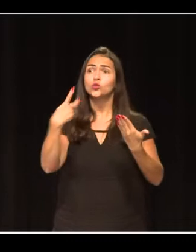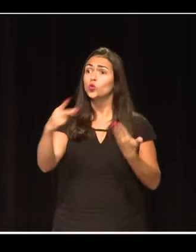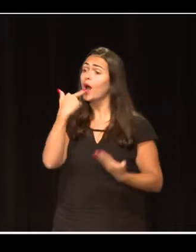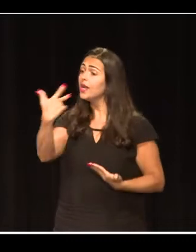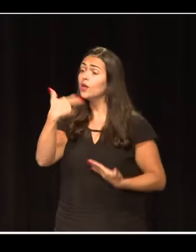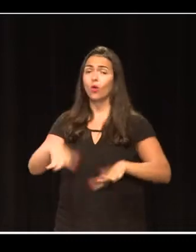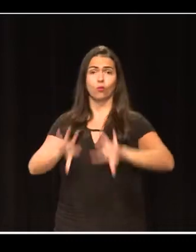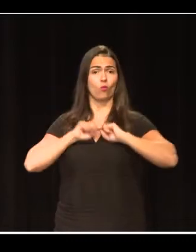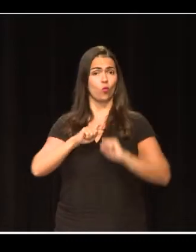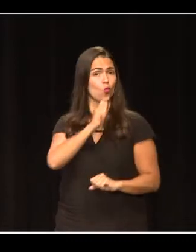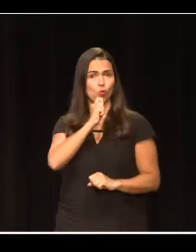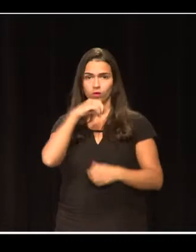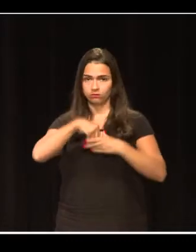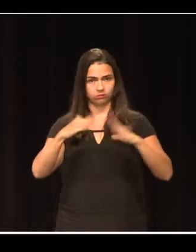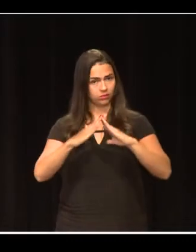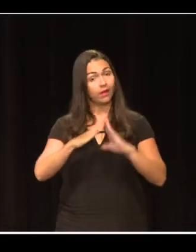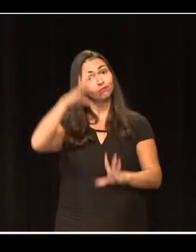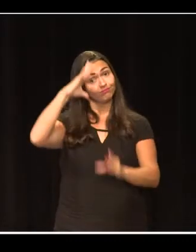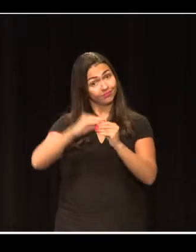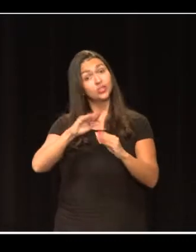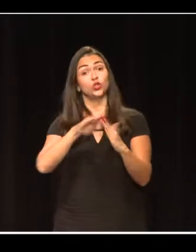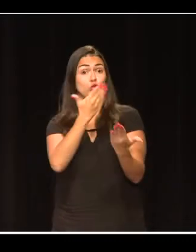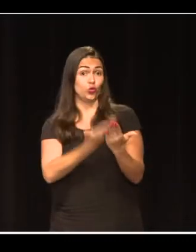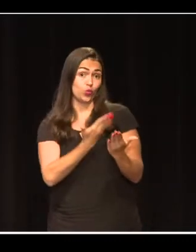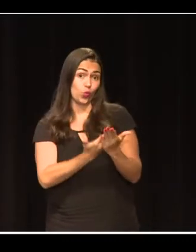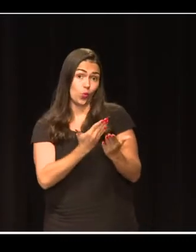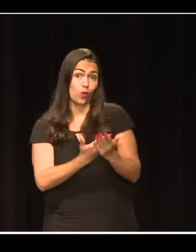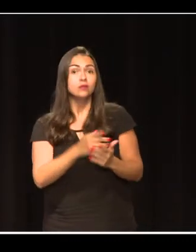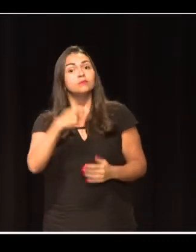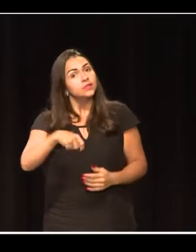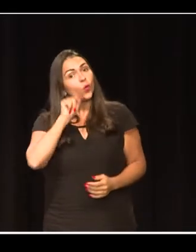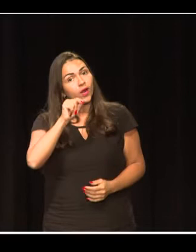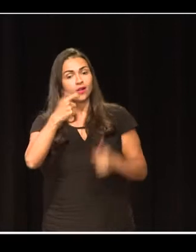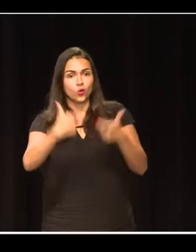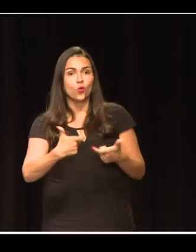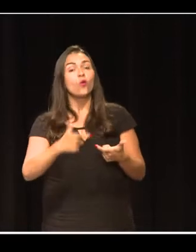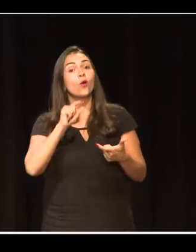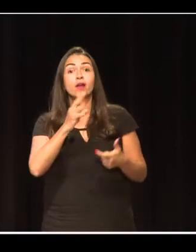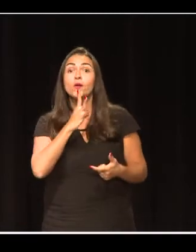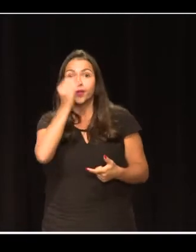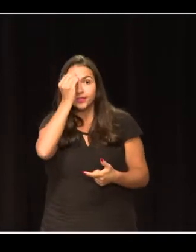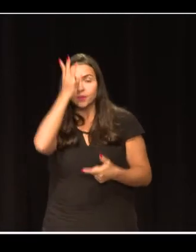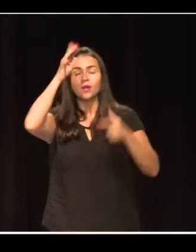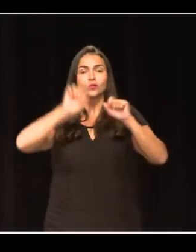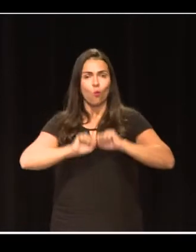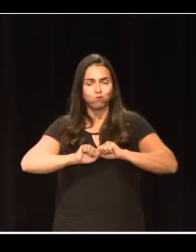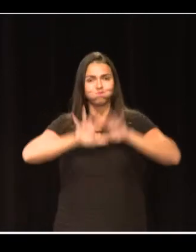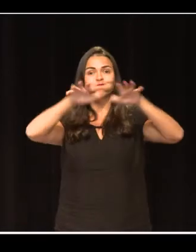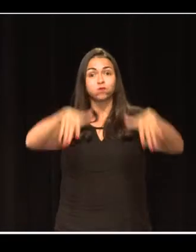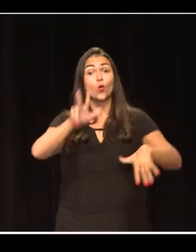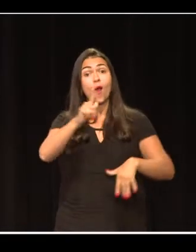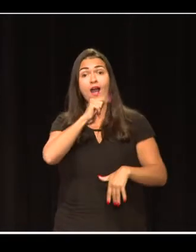língua. Então, a gente entende que a escola precisa ser esse lugar de transbordar. E aí a imagem mesmo de um copo